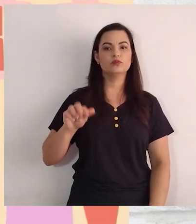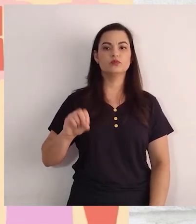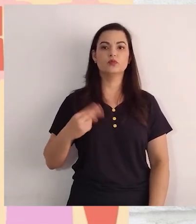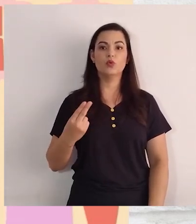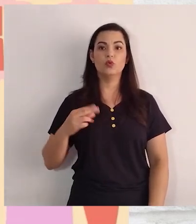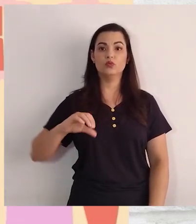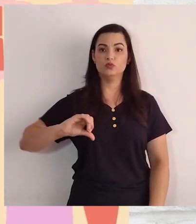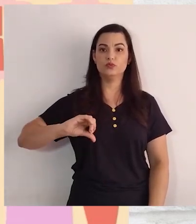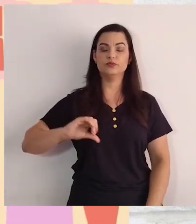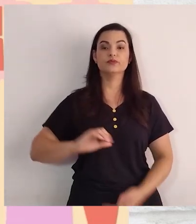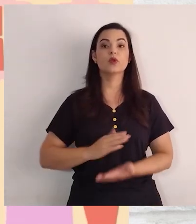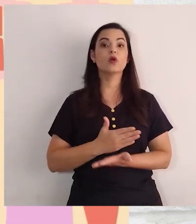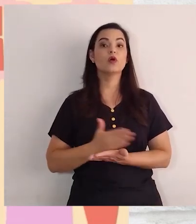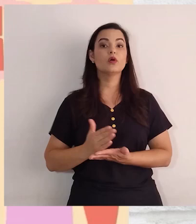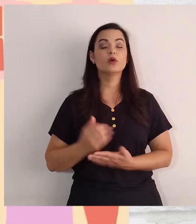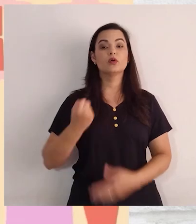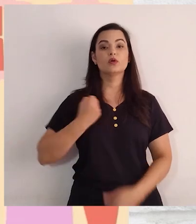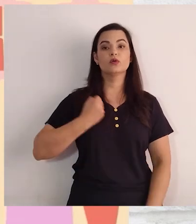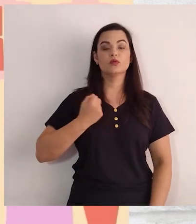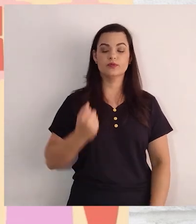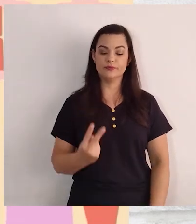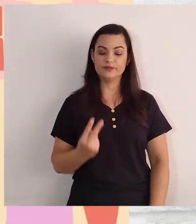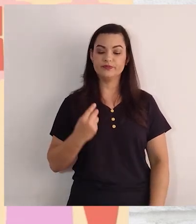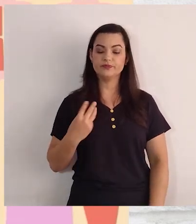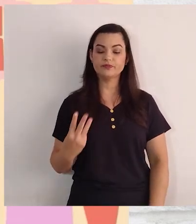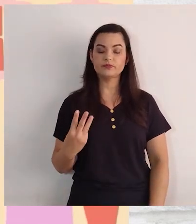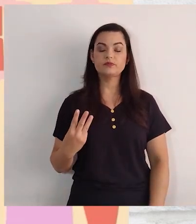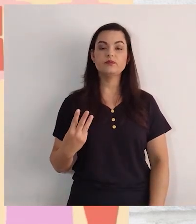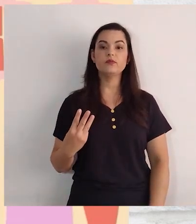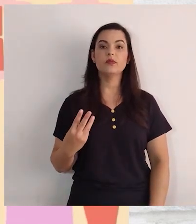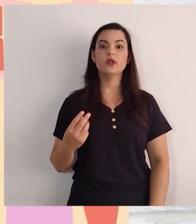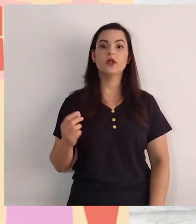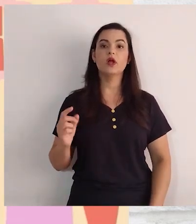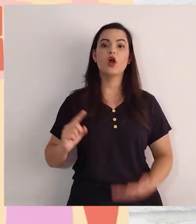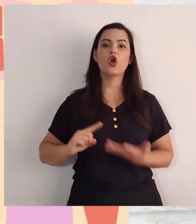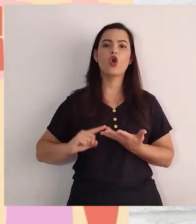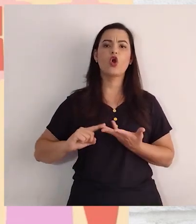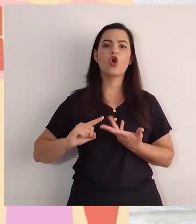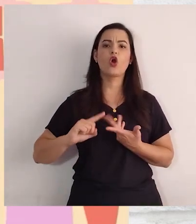23. Na contagem, qual seria o próximo número?